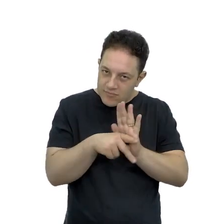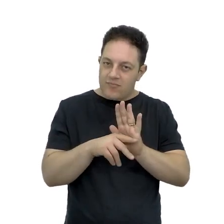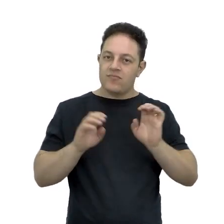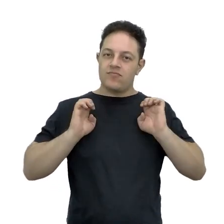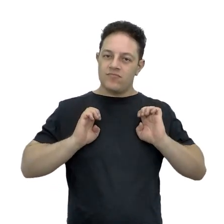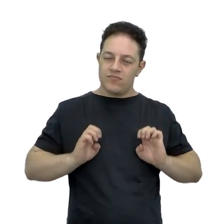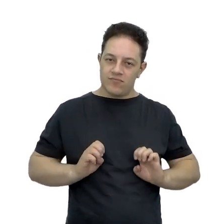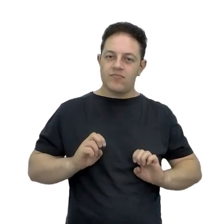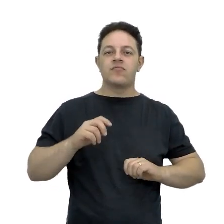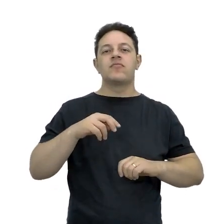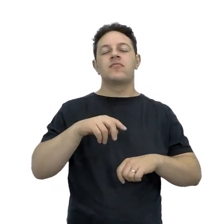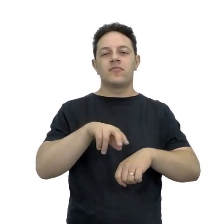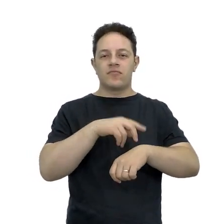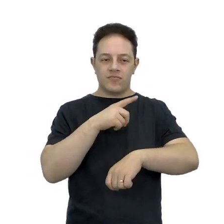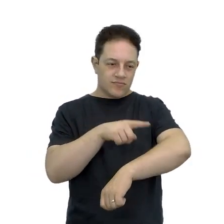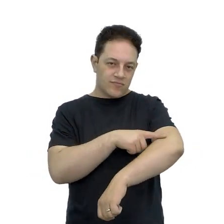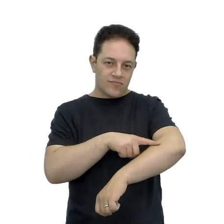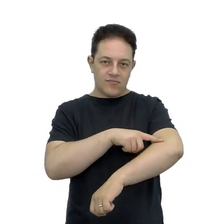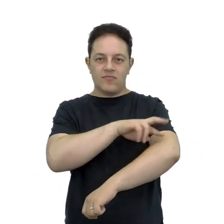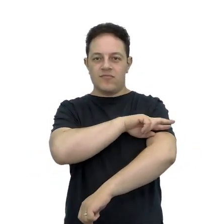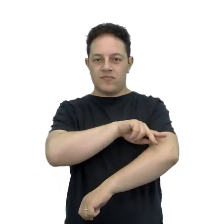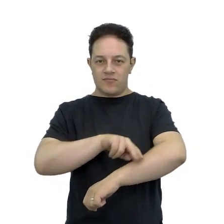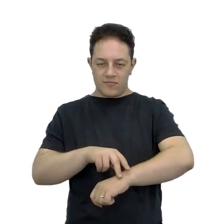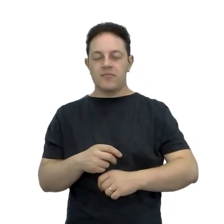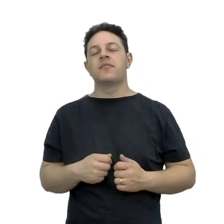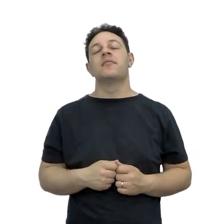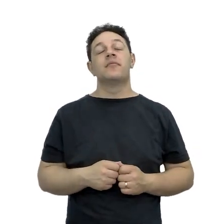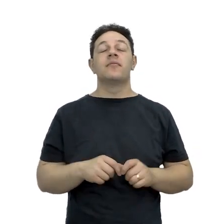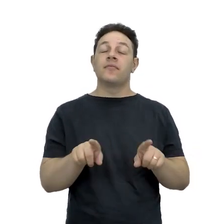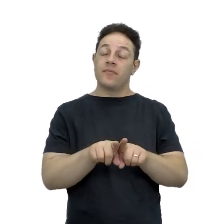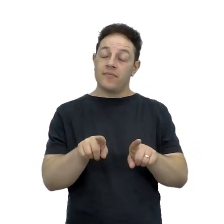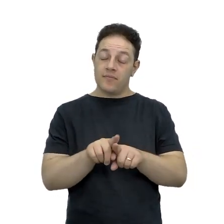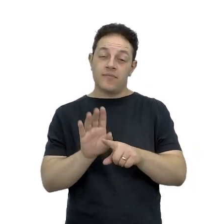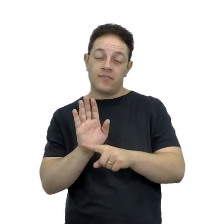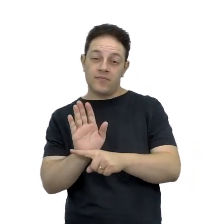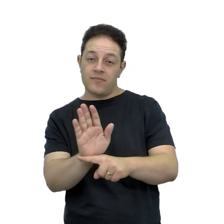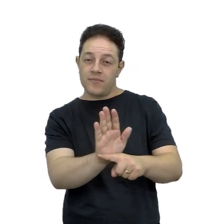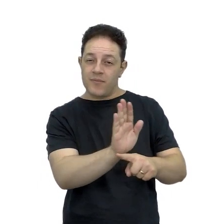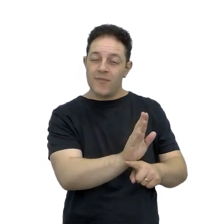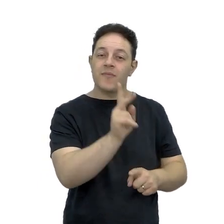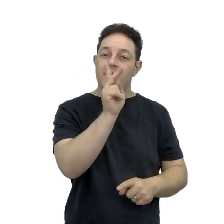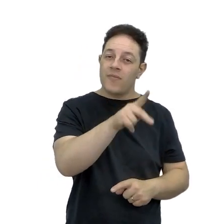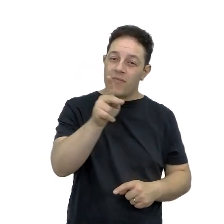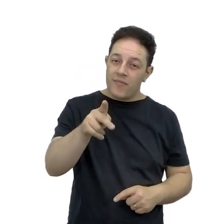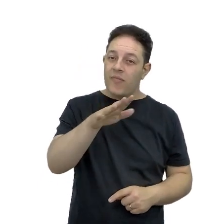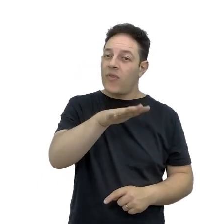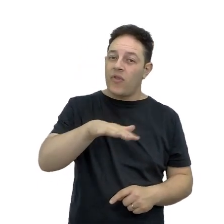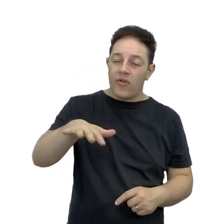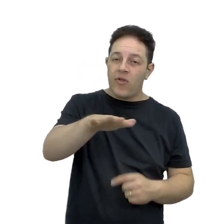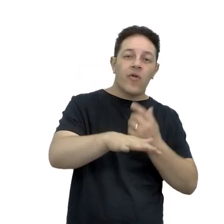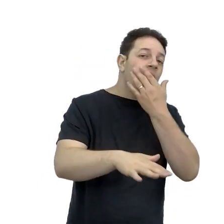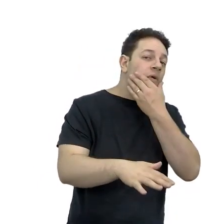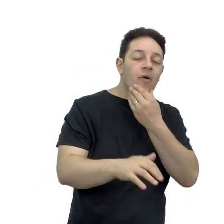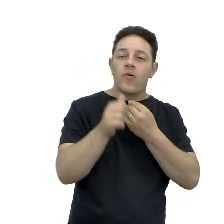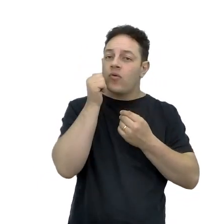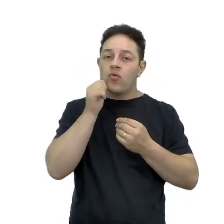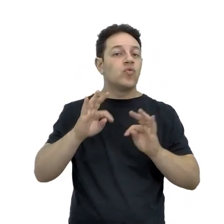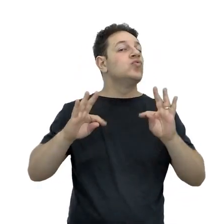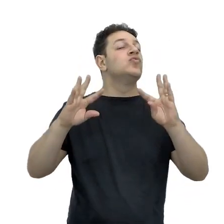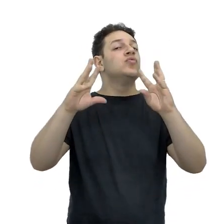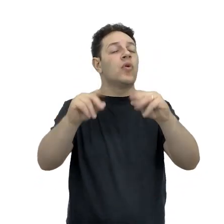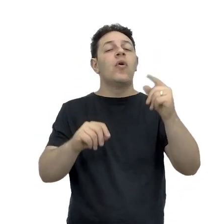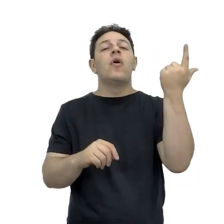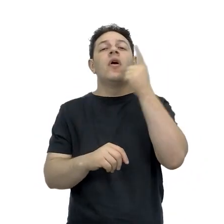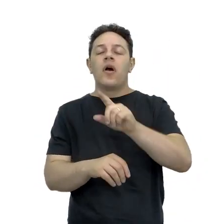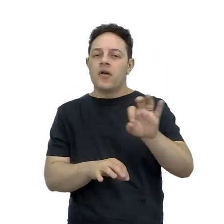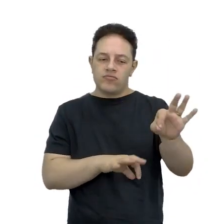étnico-raciais, e contribuir para que os professores e professoras possam organizar